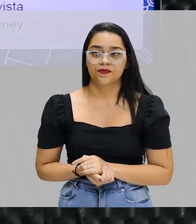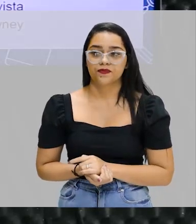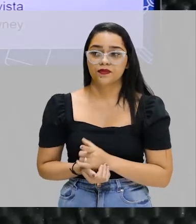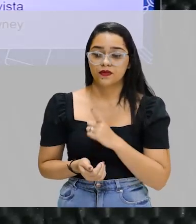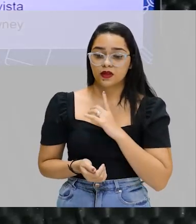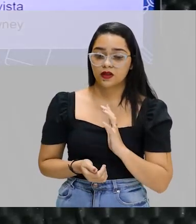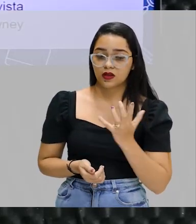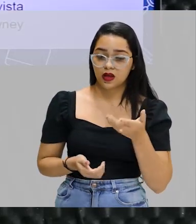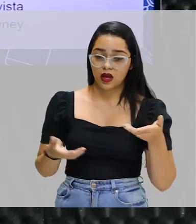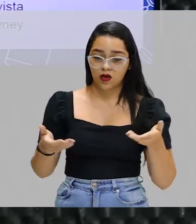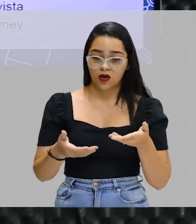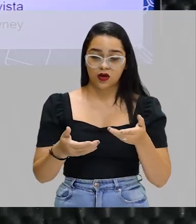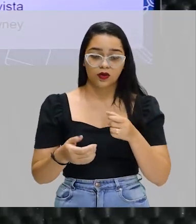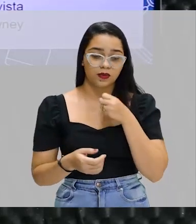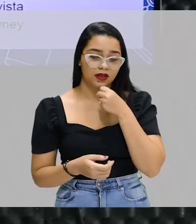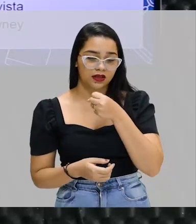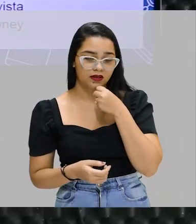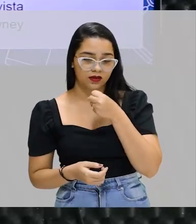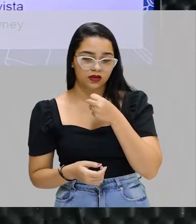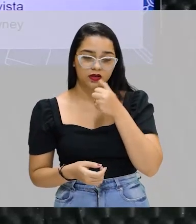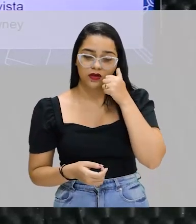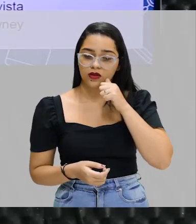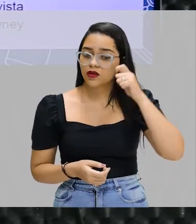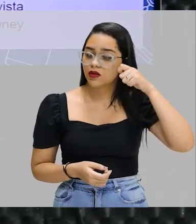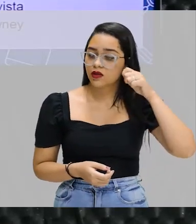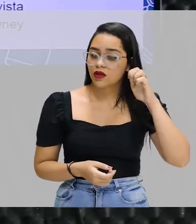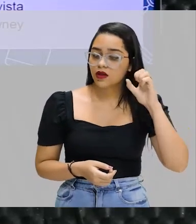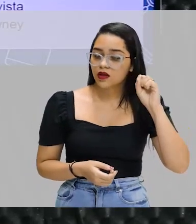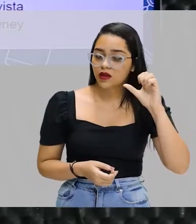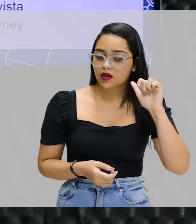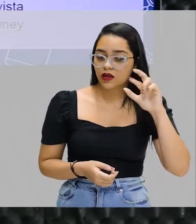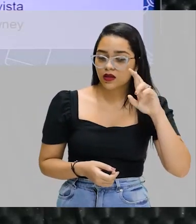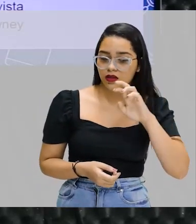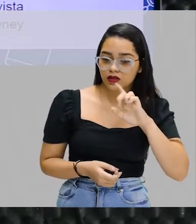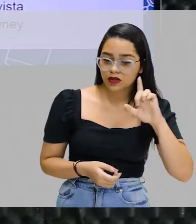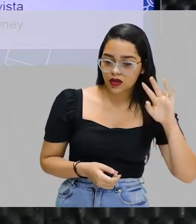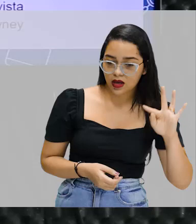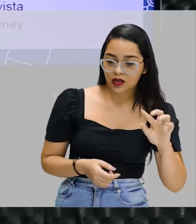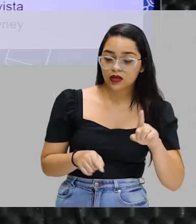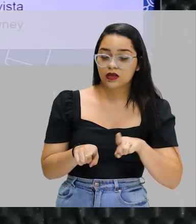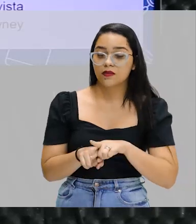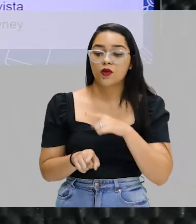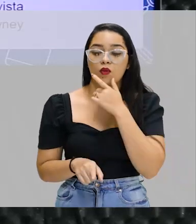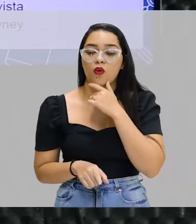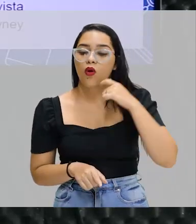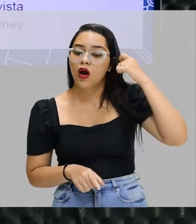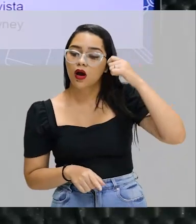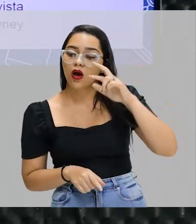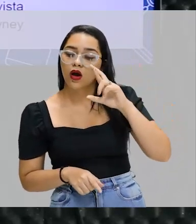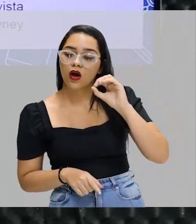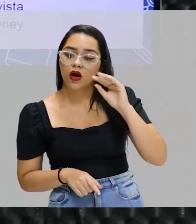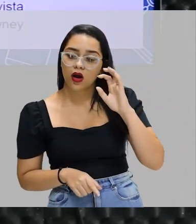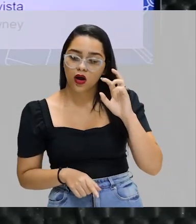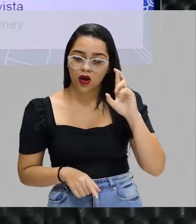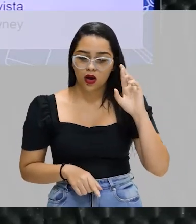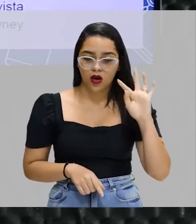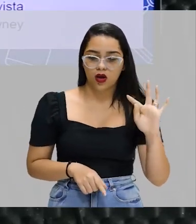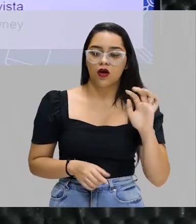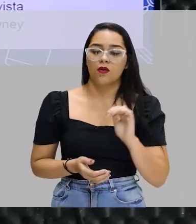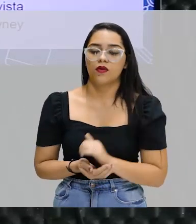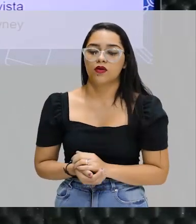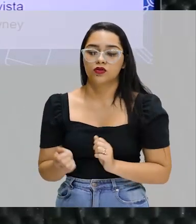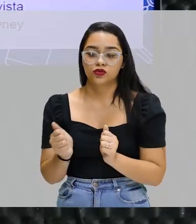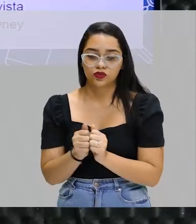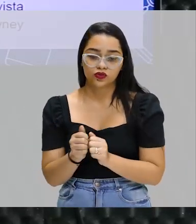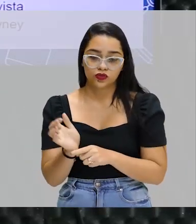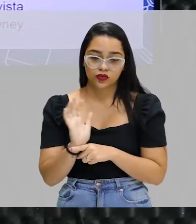a situação abaixo ocorreu em uma entrevista com a atriz Scarlett Johansson e o ator Robert Downey Jr.,